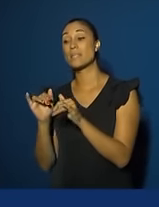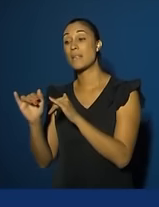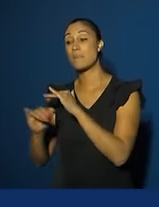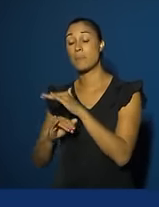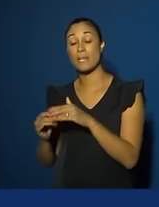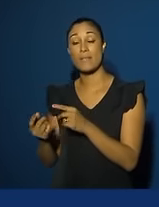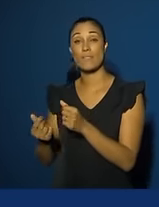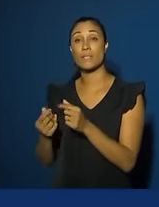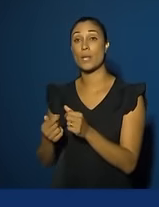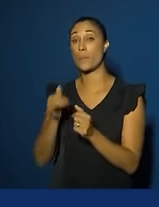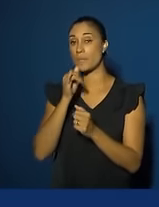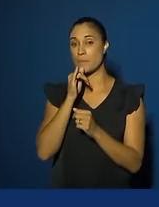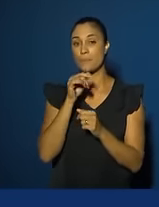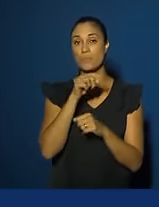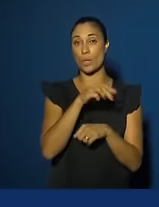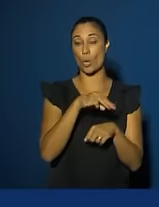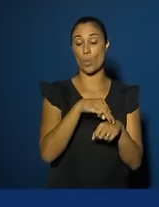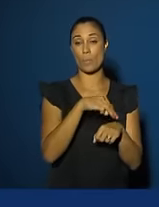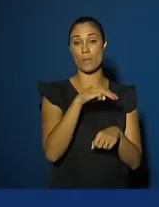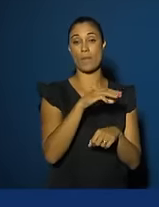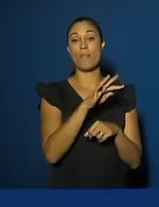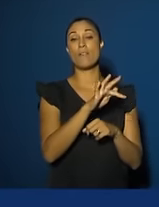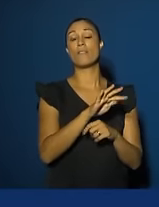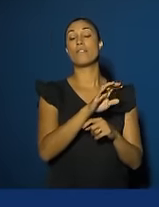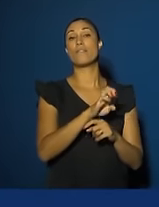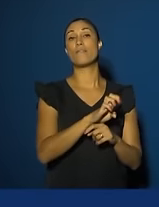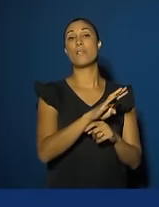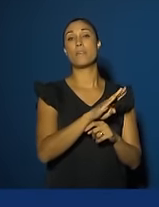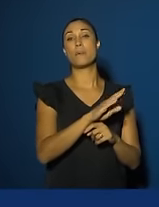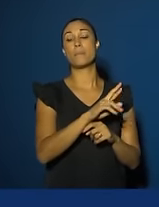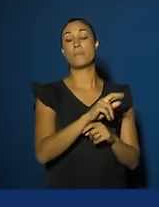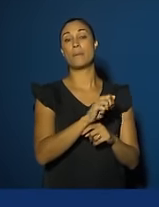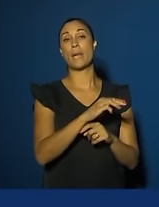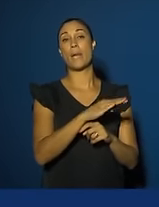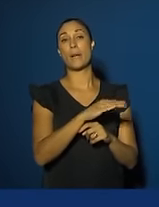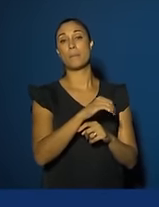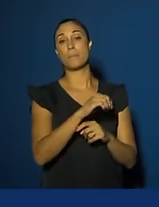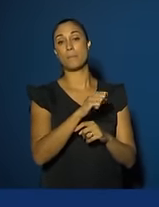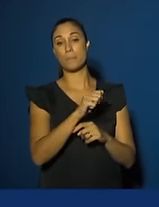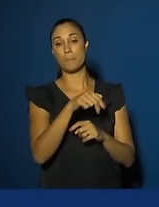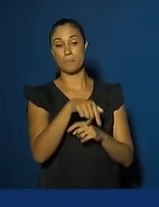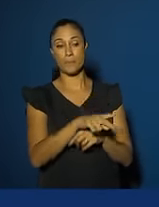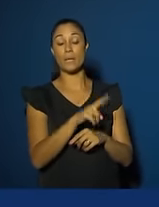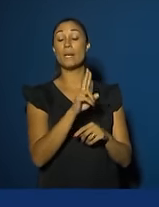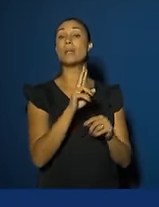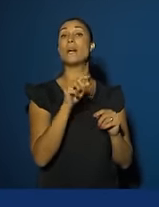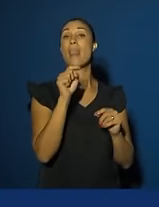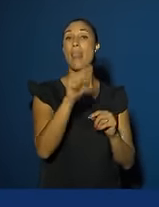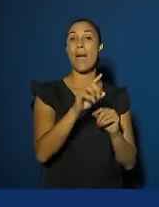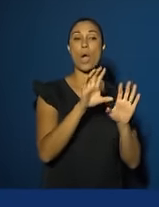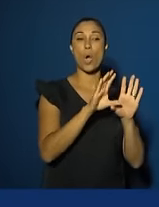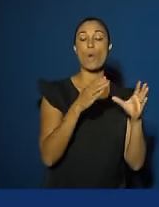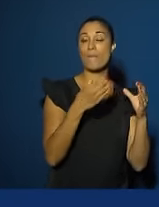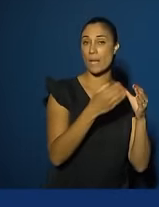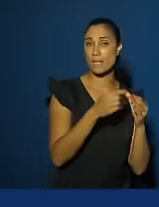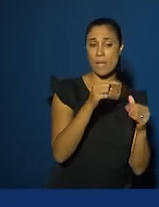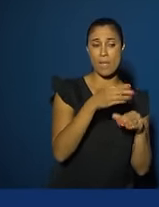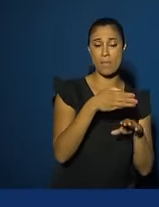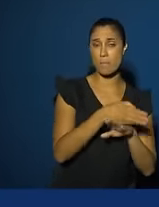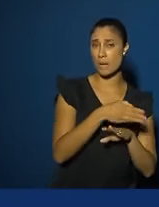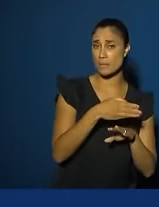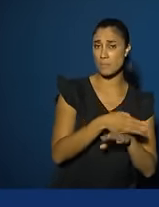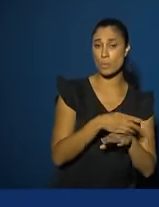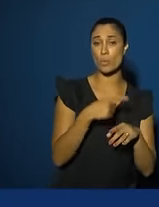Mercadante fez questão de participar da febraban como banco Foi recebido como uma entidade agora associada da febraban